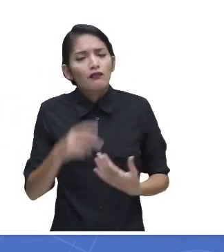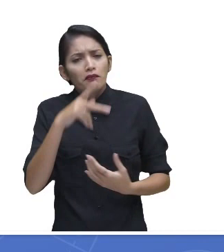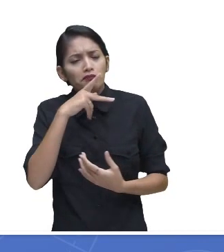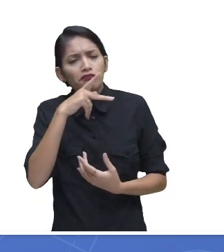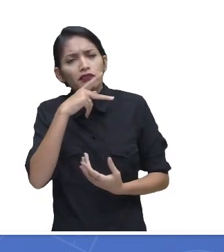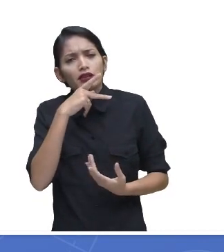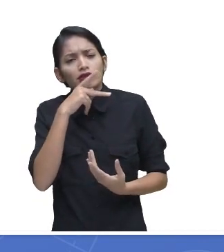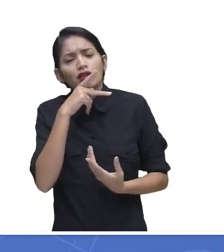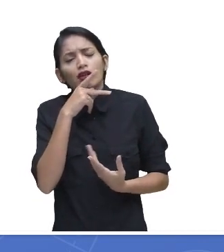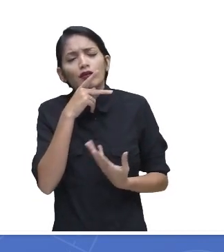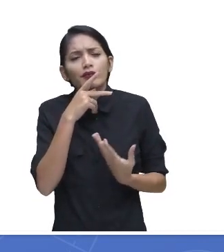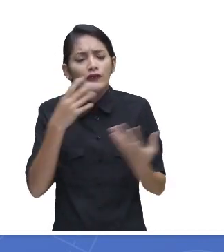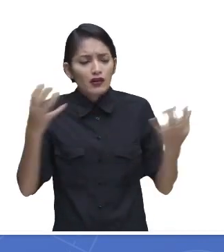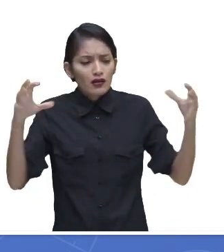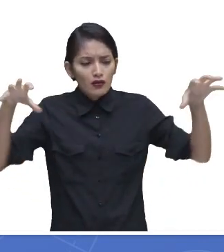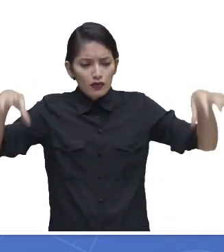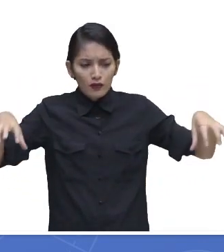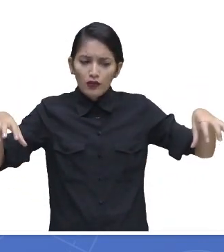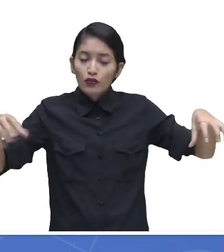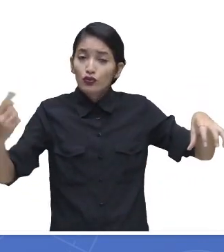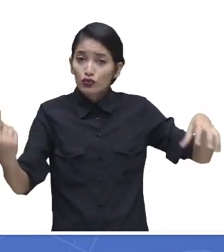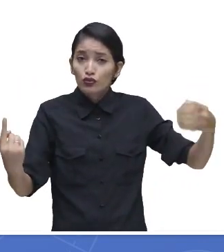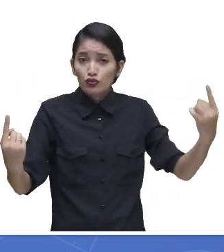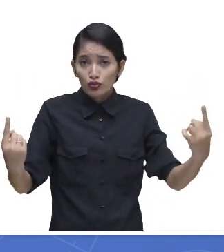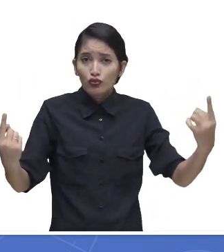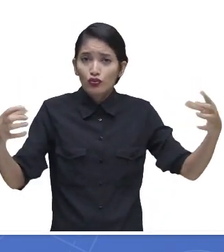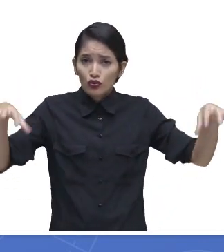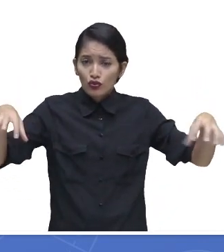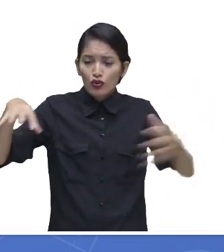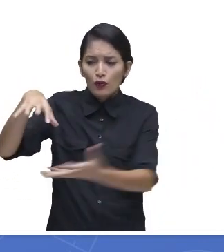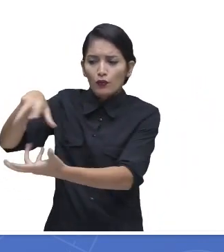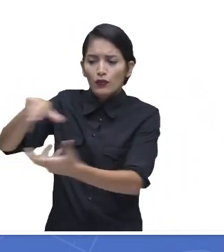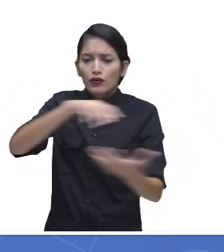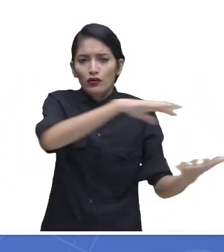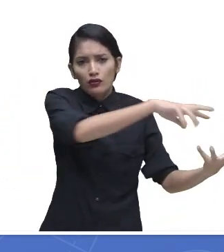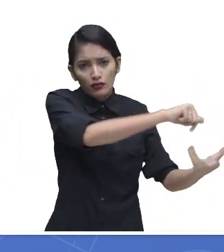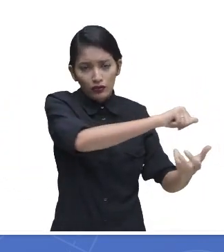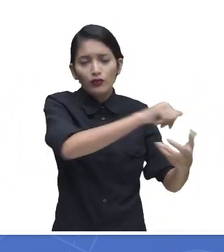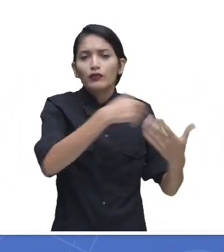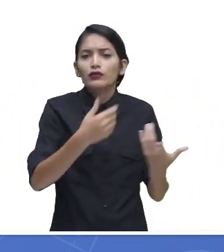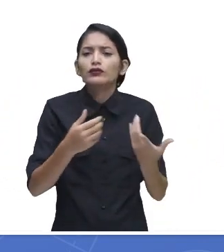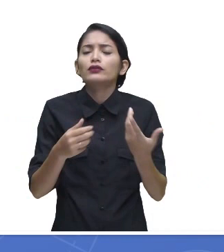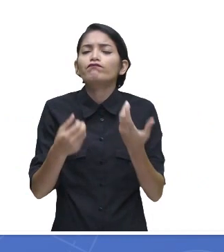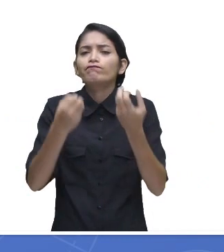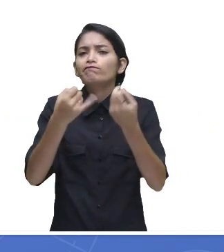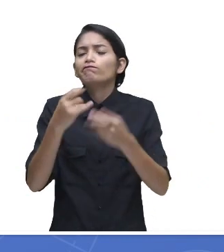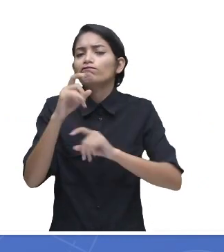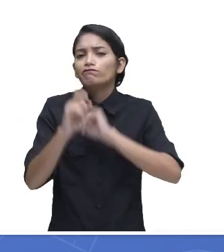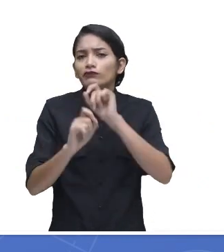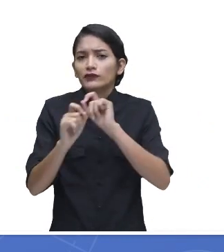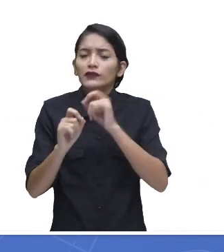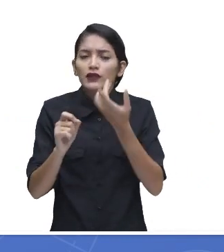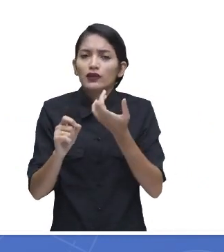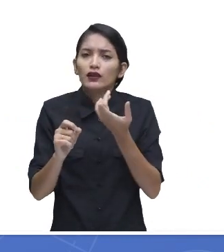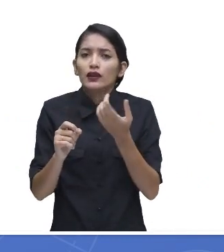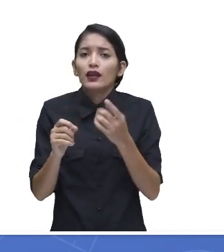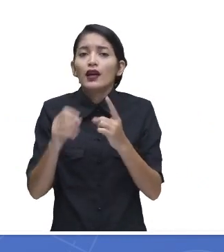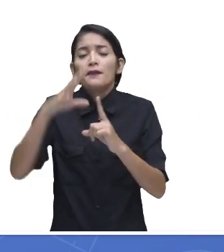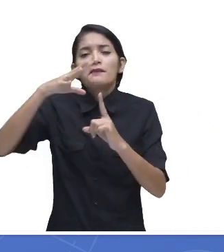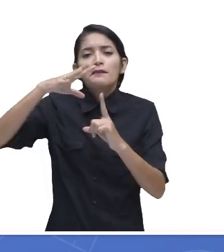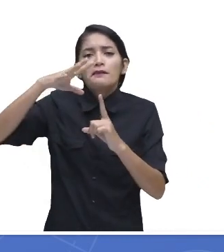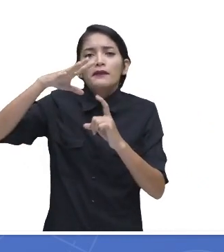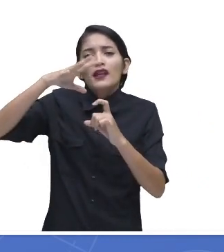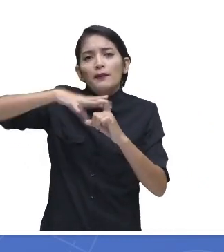isso, sobre esses mundos, sobre essa realidade, o Platão ele narrou o chamado mito da caverna, né? Que